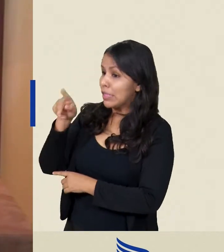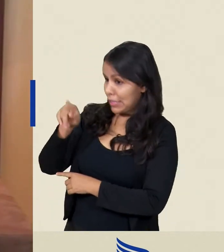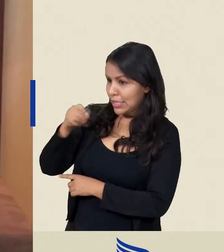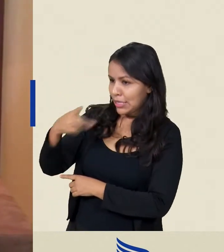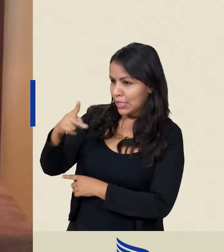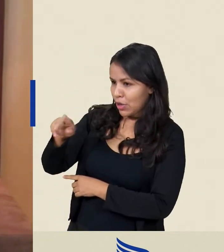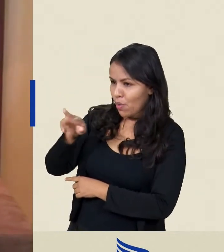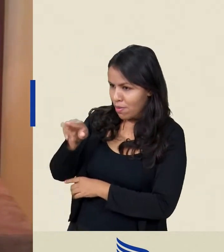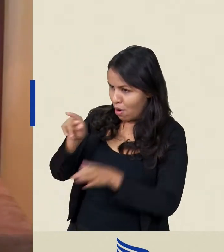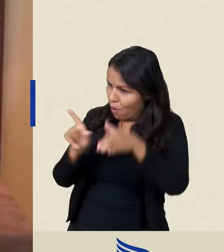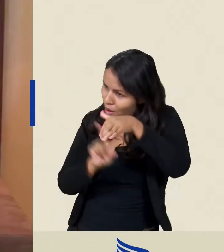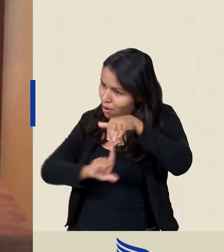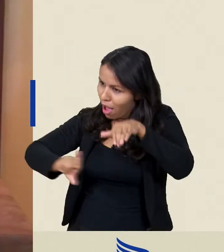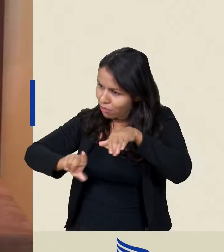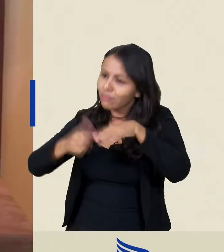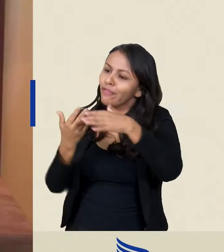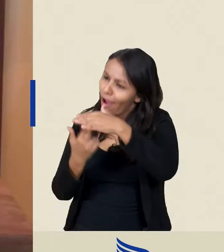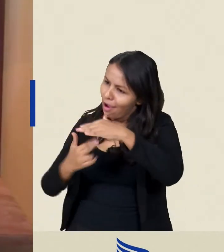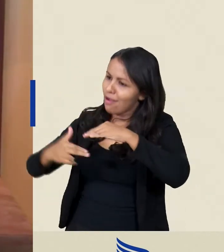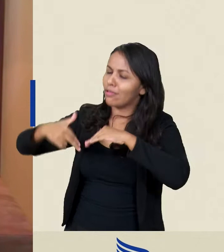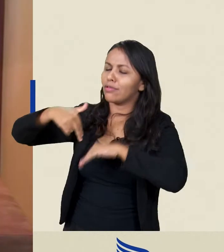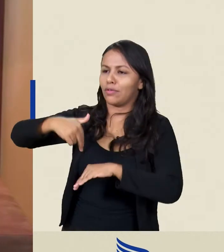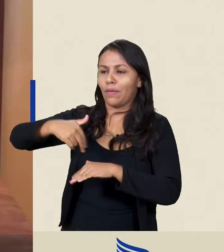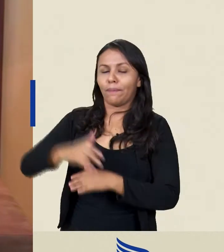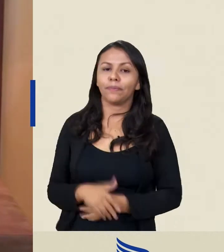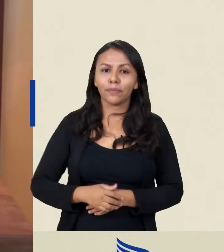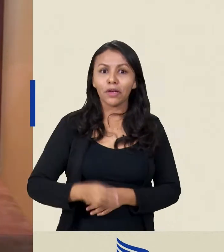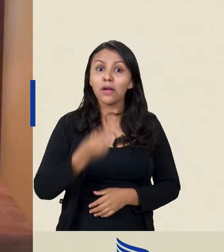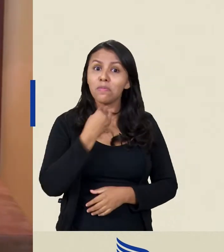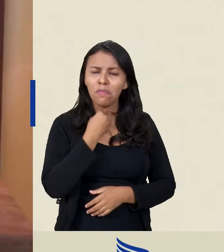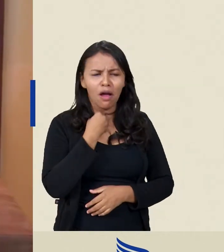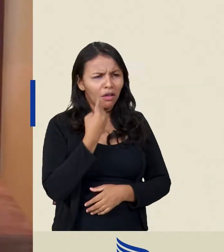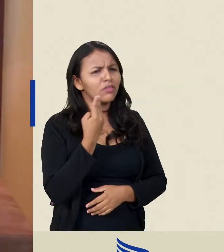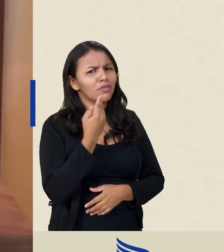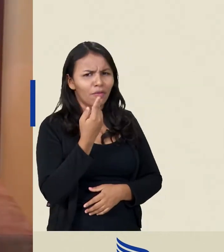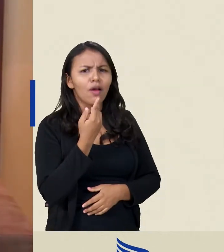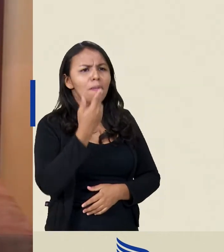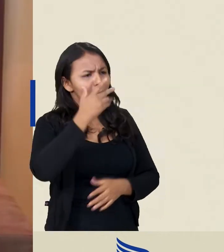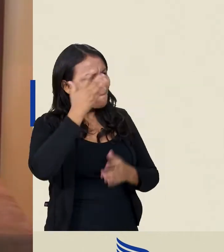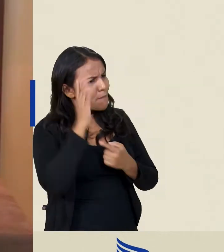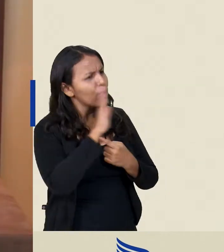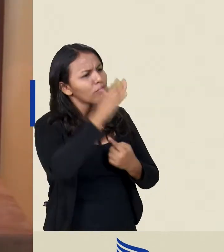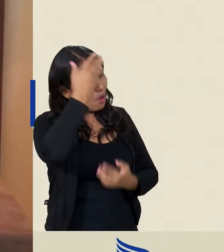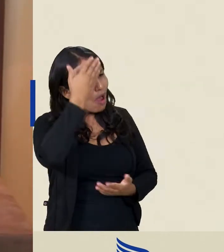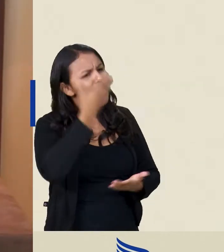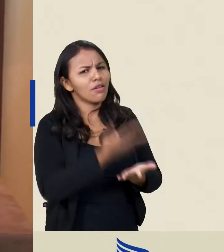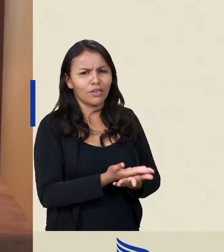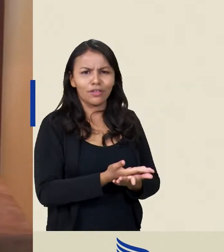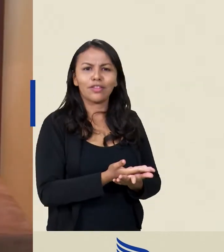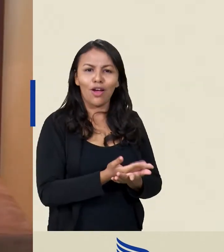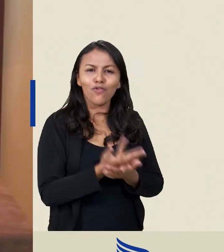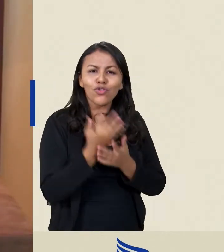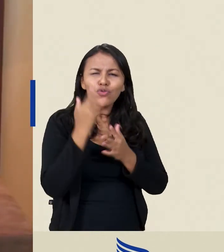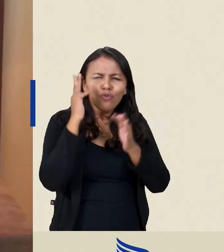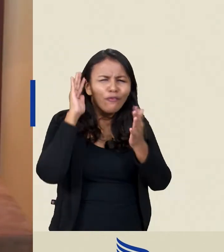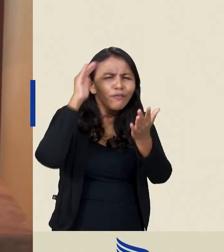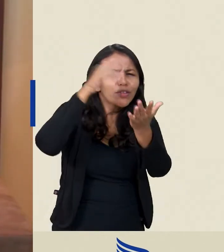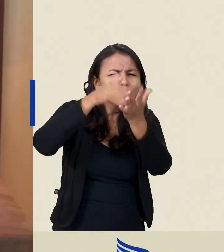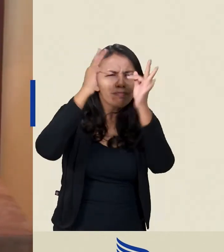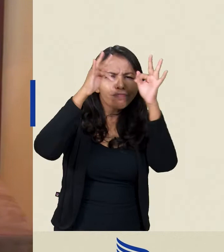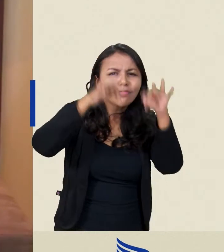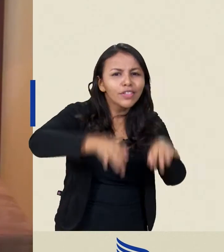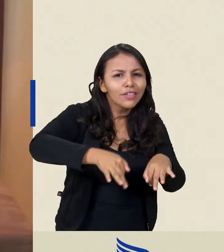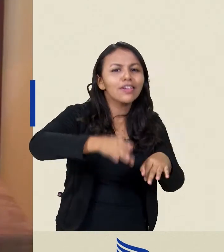ressuscitar. E Marta expressou a sua convicção na ressurreição do dia final. Disse-lhe